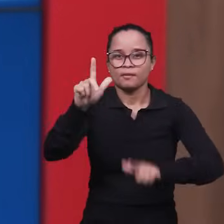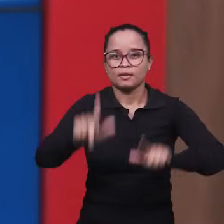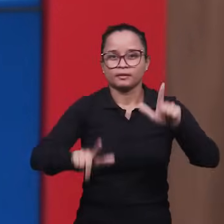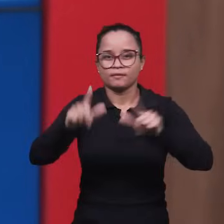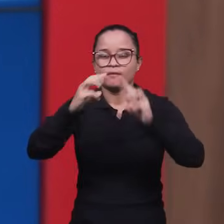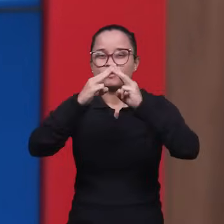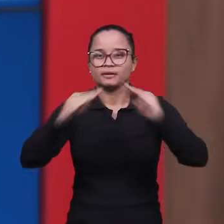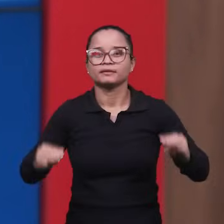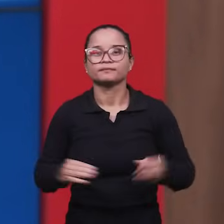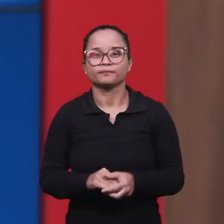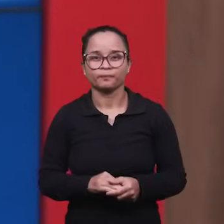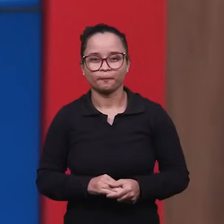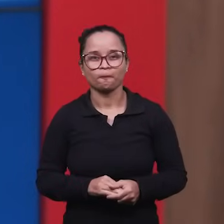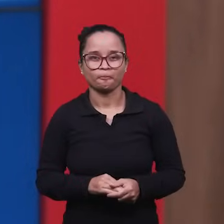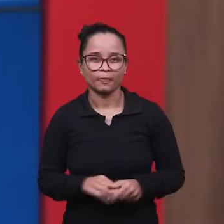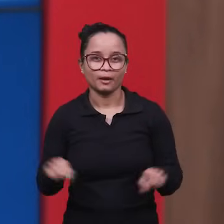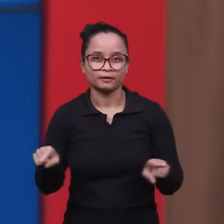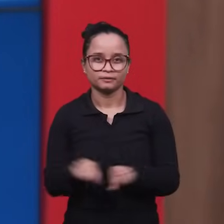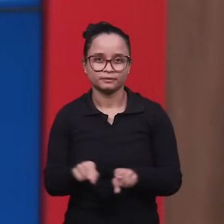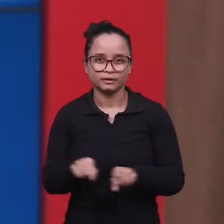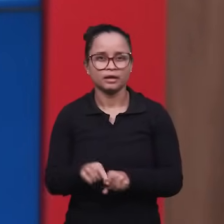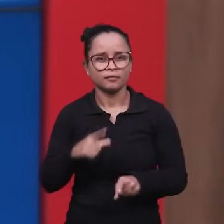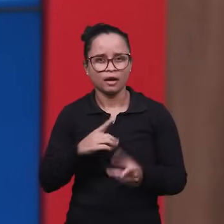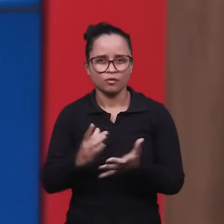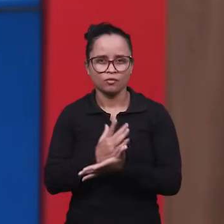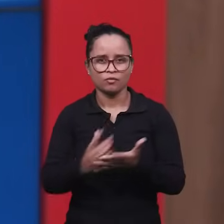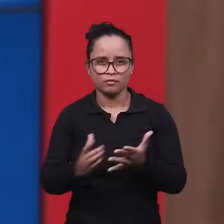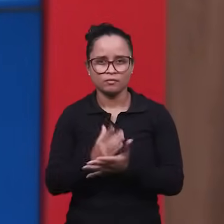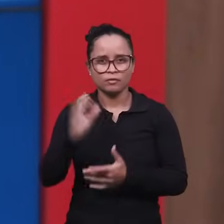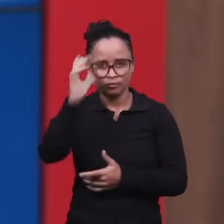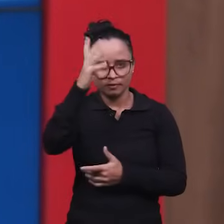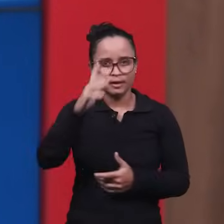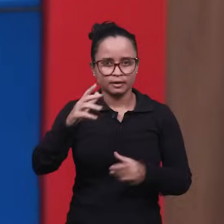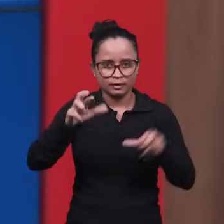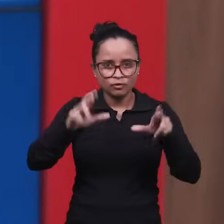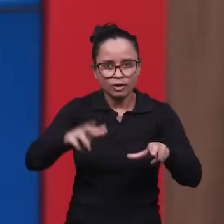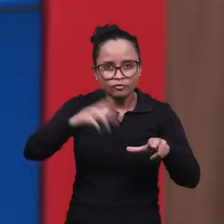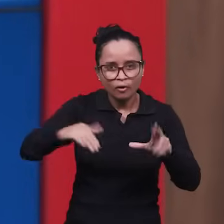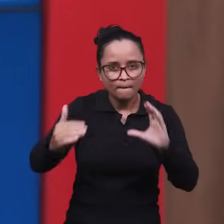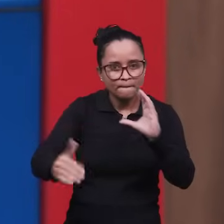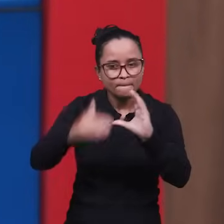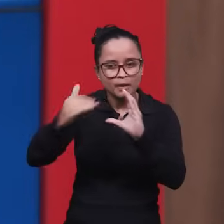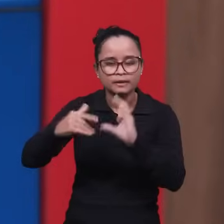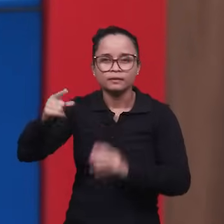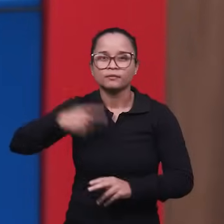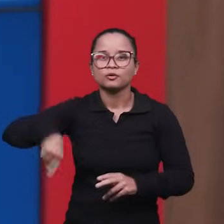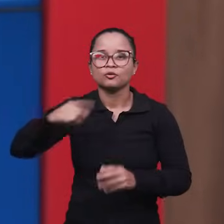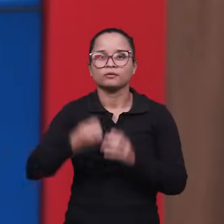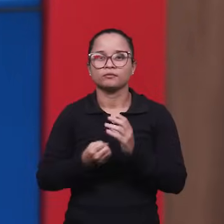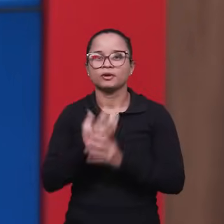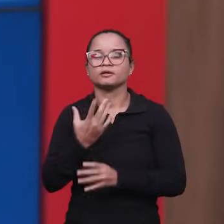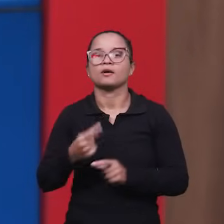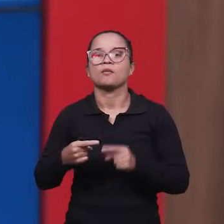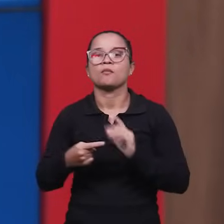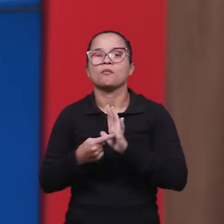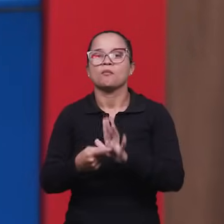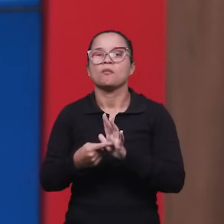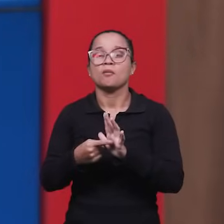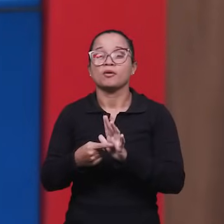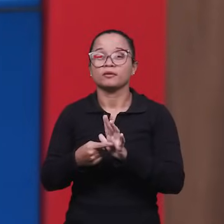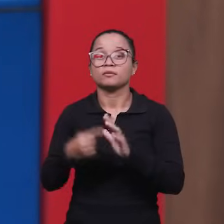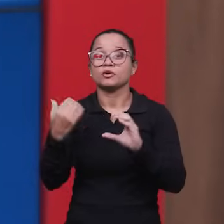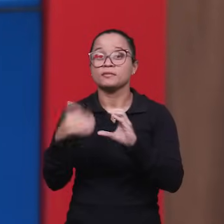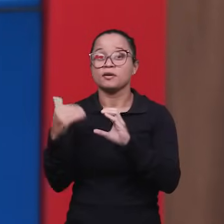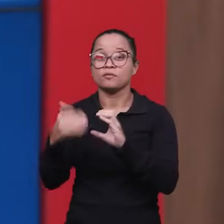TV Manaim, teve algum evento na sua região? Ó, manda para cá. Manda aqui para nossa produção. Olha o e-mail aí. Mostra o e-mail para a gente,